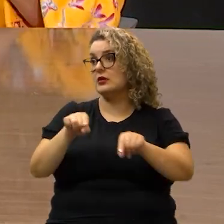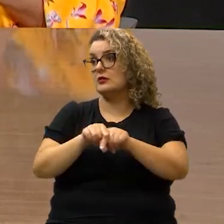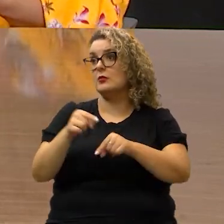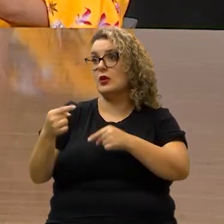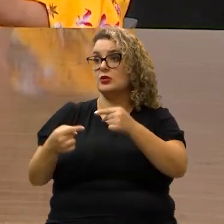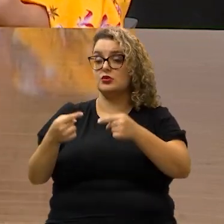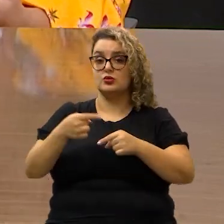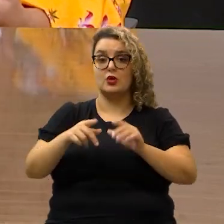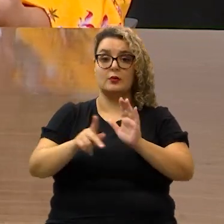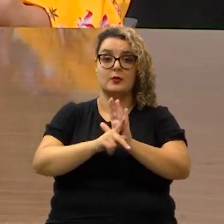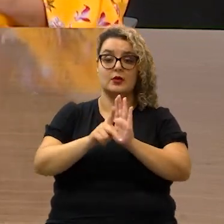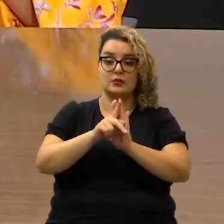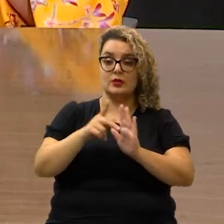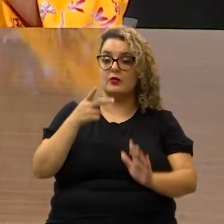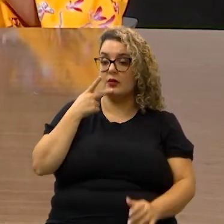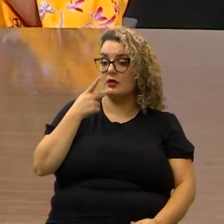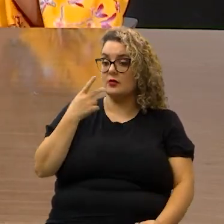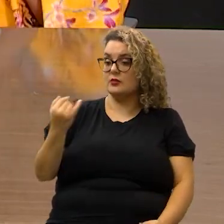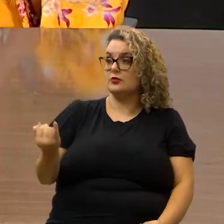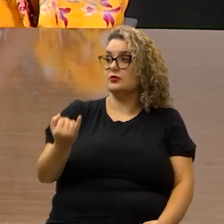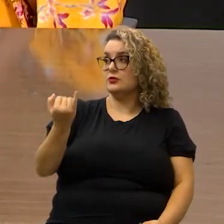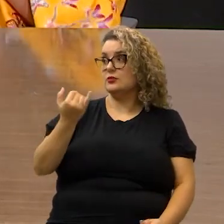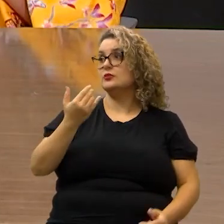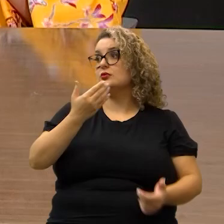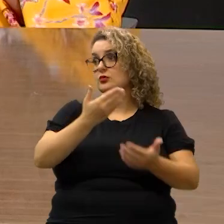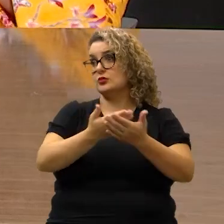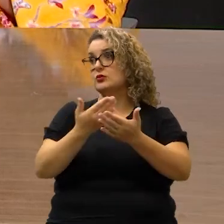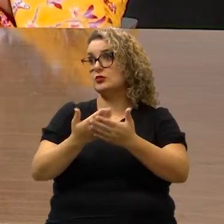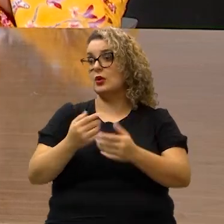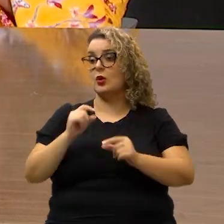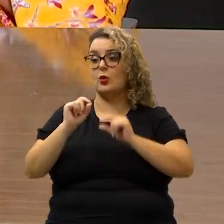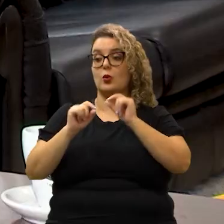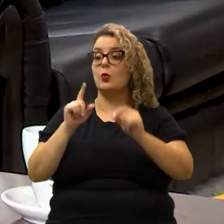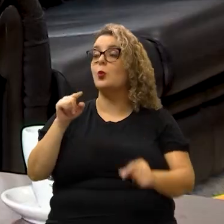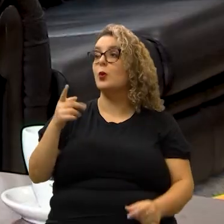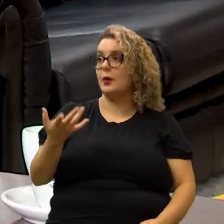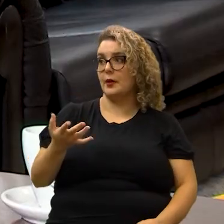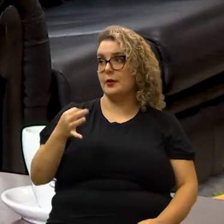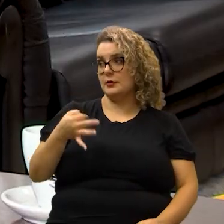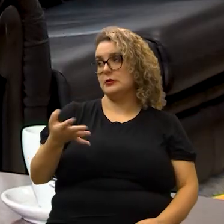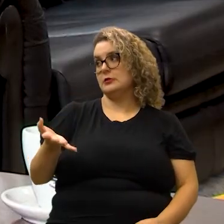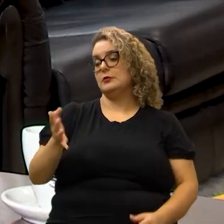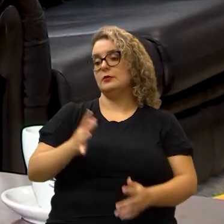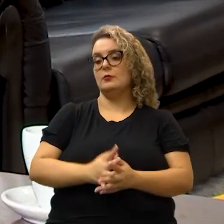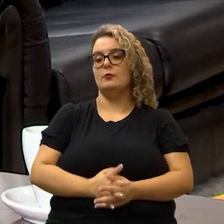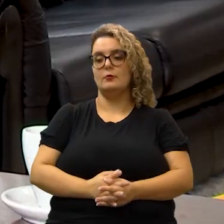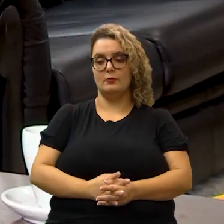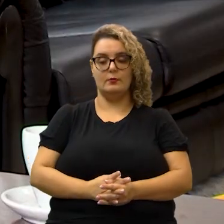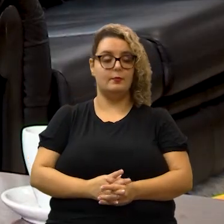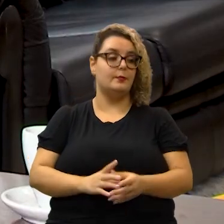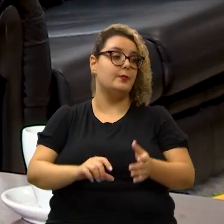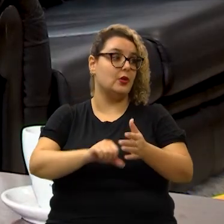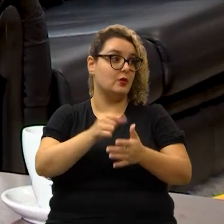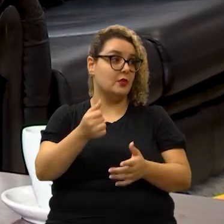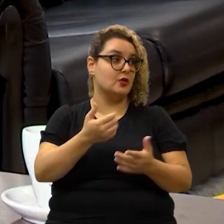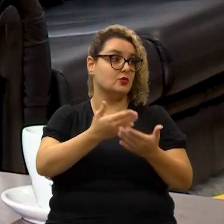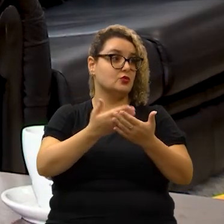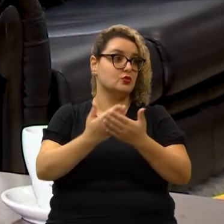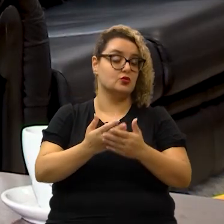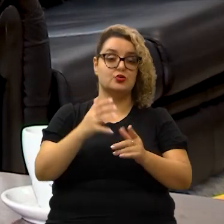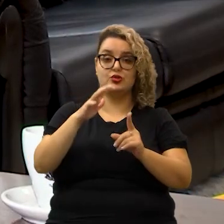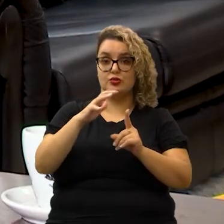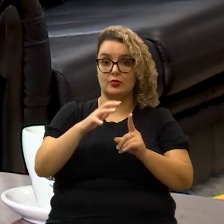projetos falando da importância desse estudo e tudo mais. O que é exatamente? Bem, primeiro, o estudo de impacto de vizinhança, como você